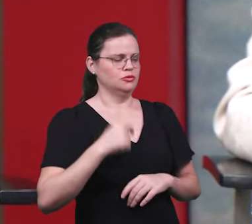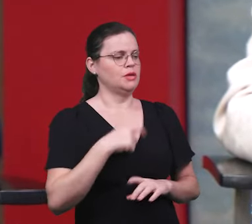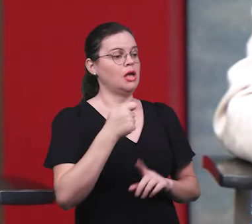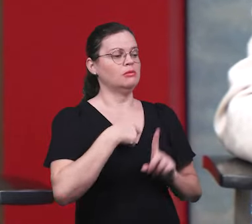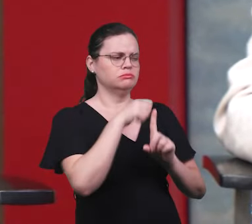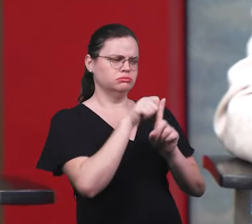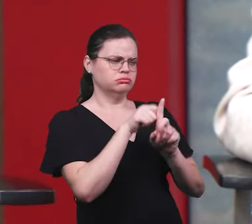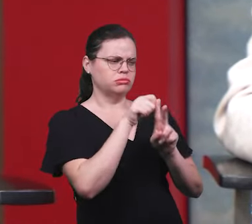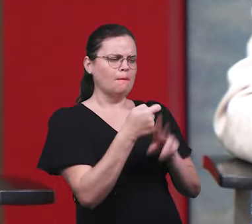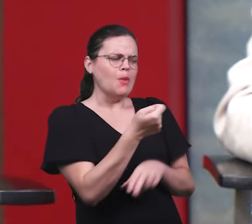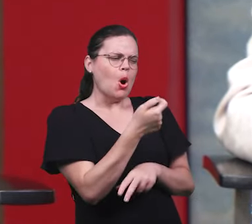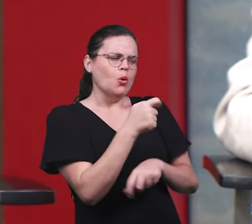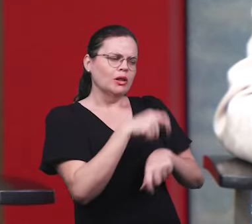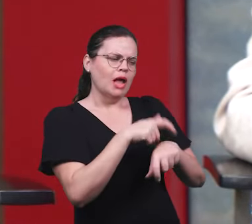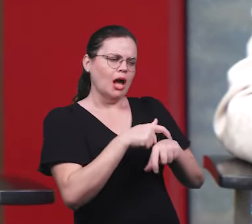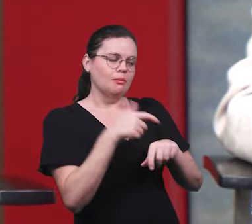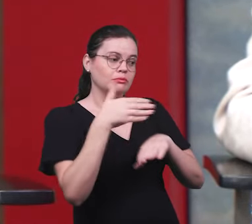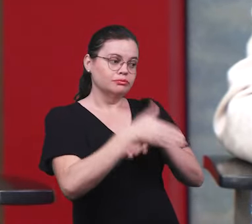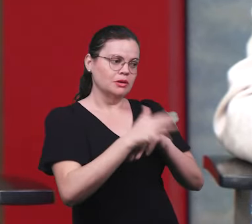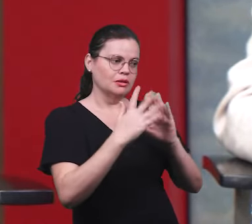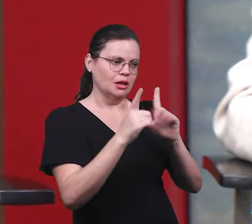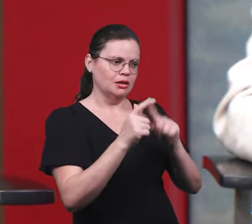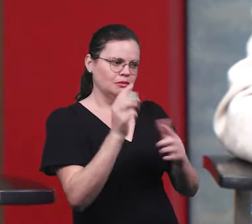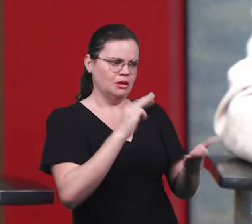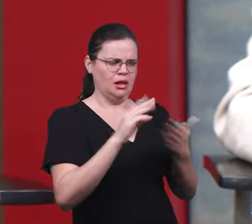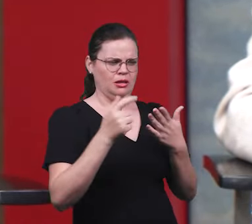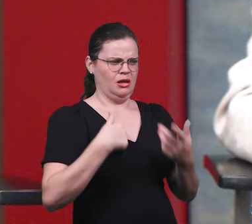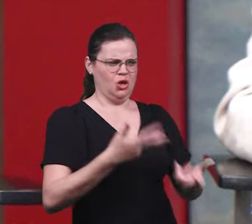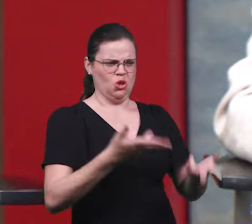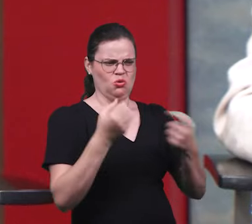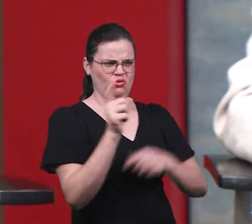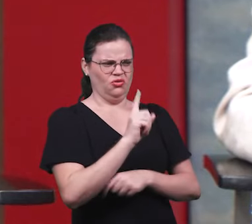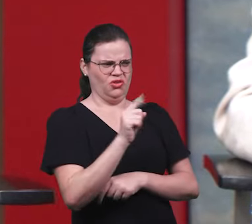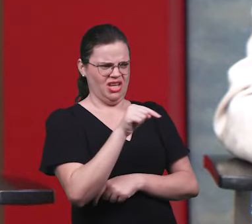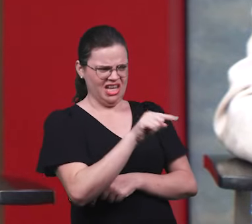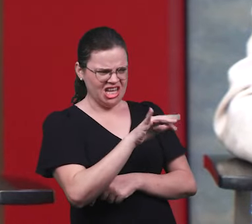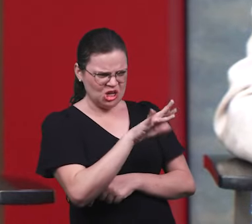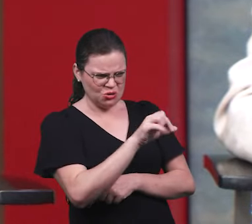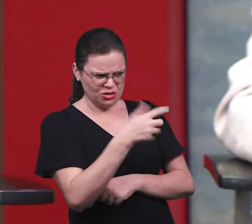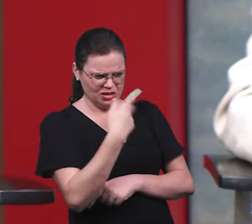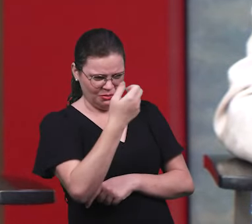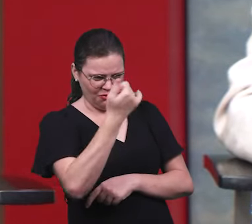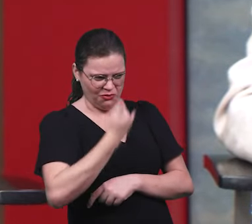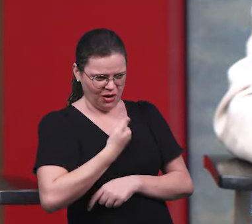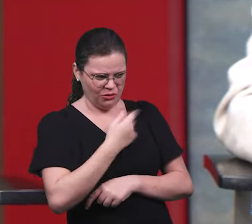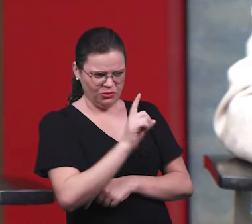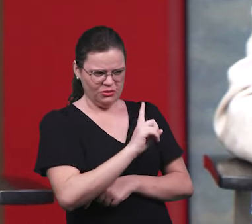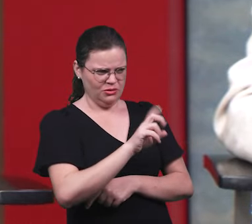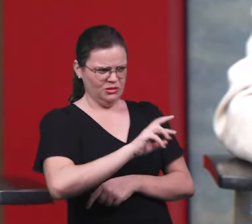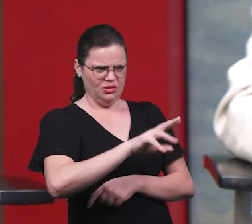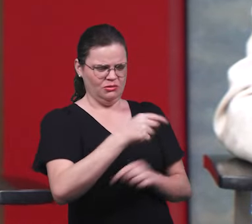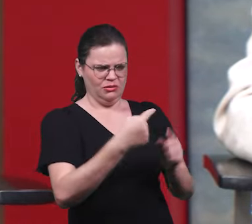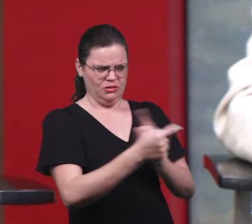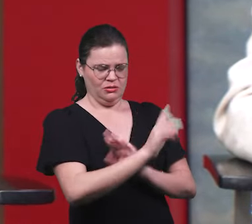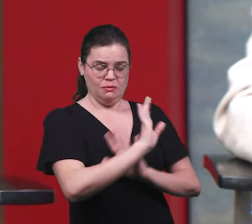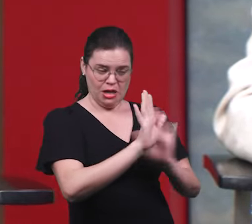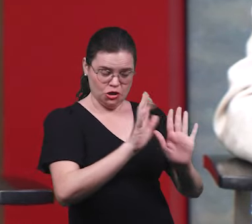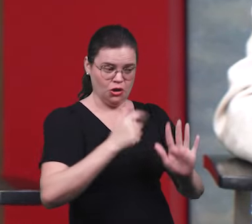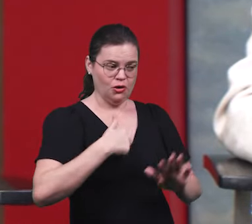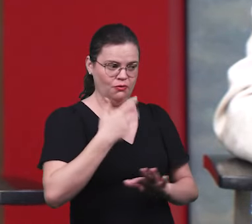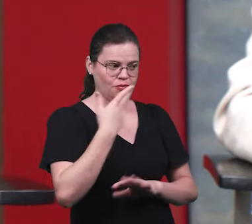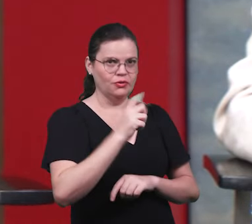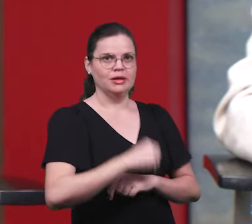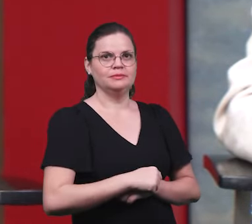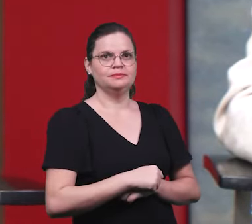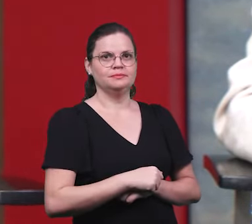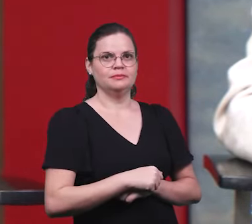tenho poucos meses na igreja Maranata e eu não vi nada disso que você está dizendo. Eu não vi nada disso. Mas deixa eu te falar. Aí ela